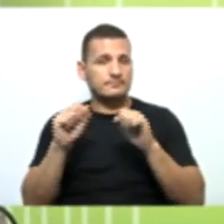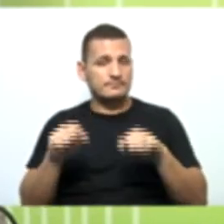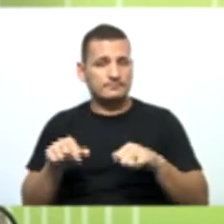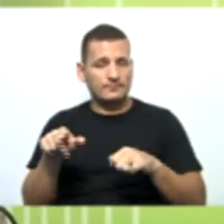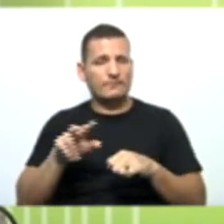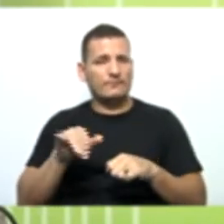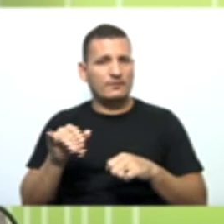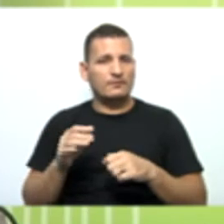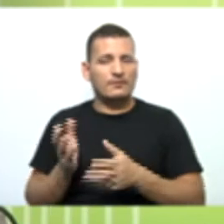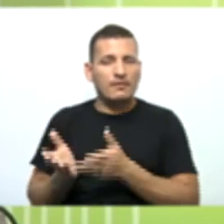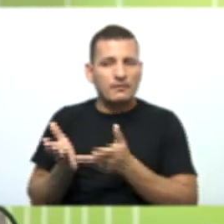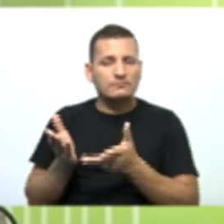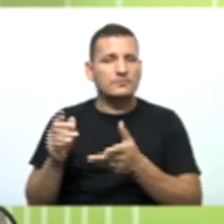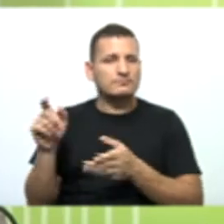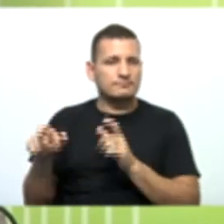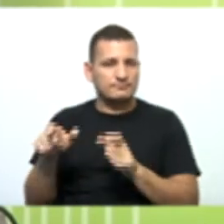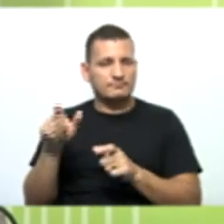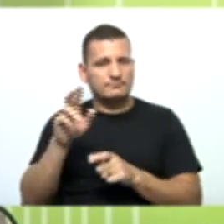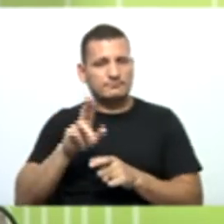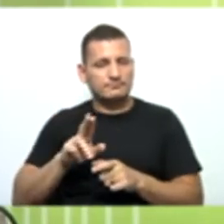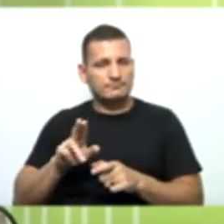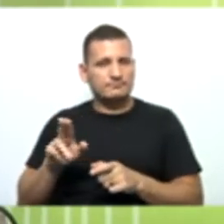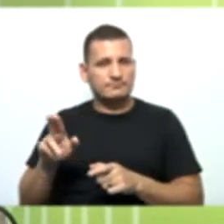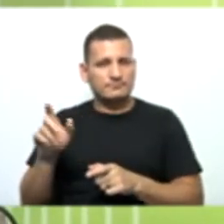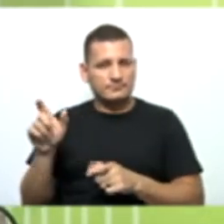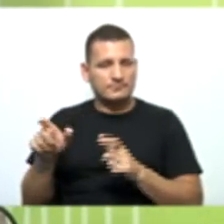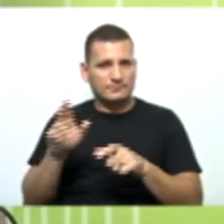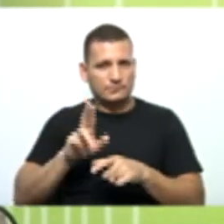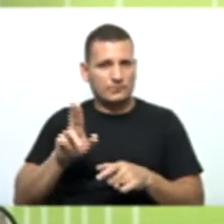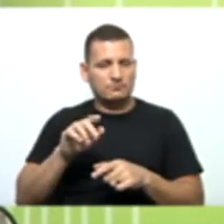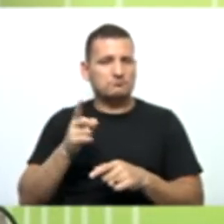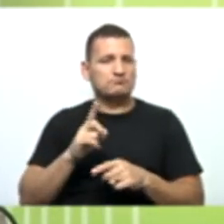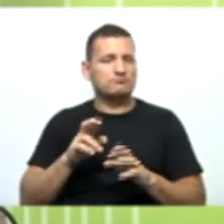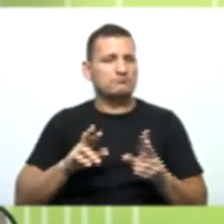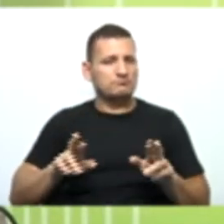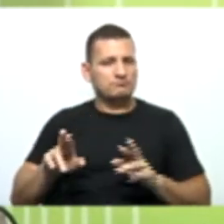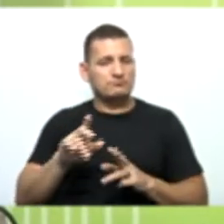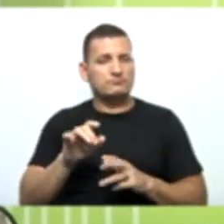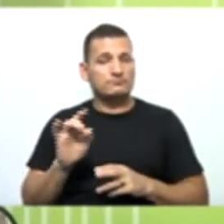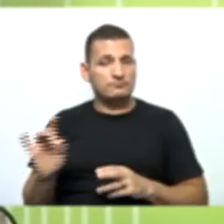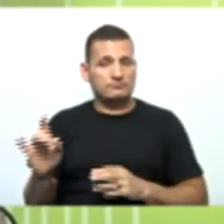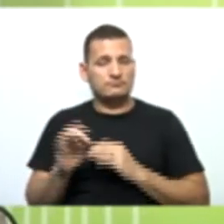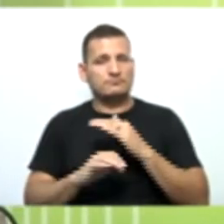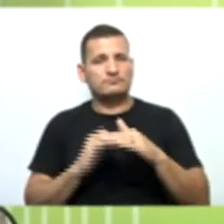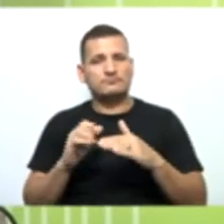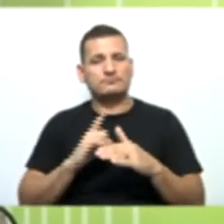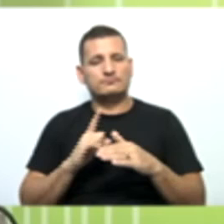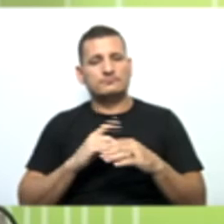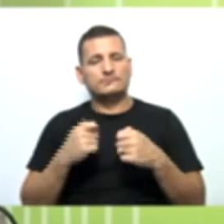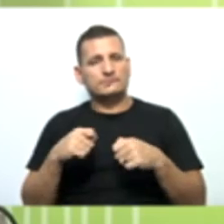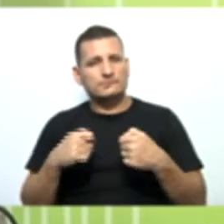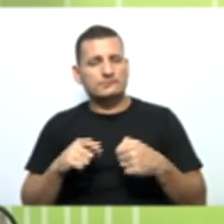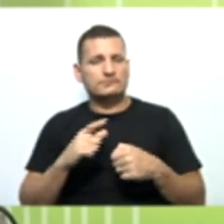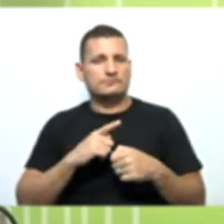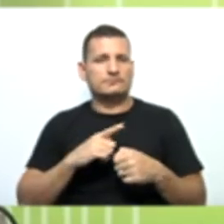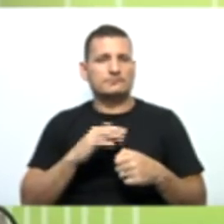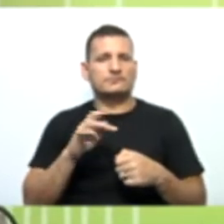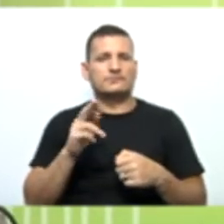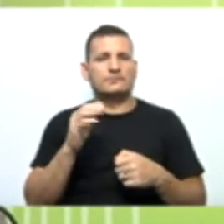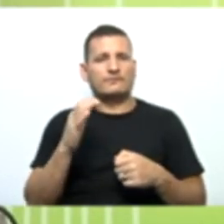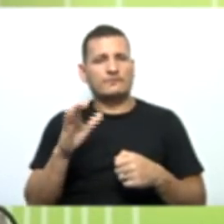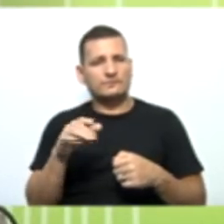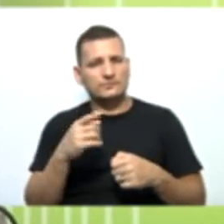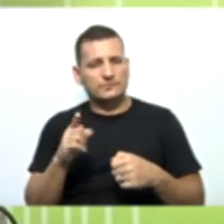vai atender. E é diferente, cada empresa tem uma necessidade, vai ter uma função, vai